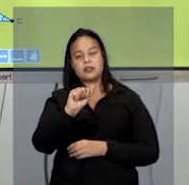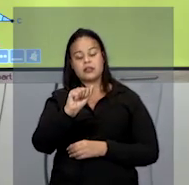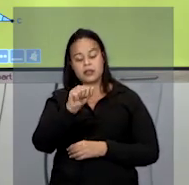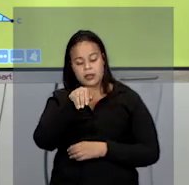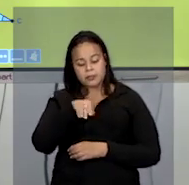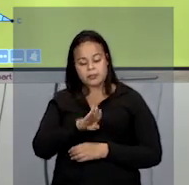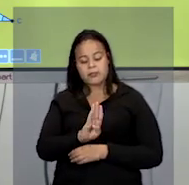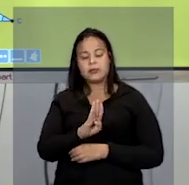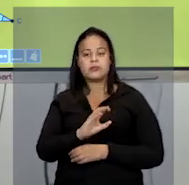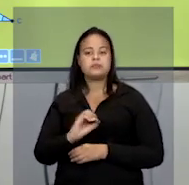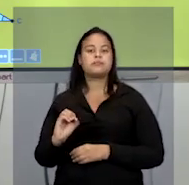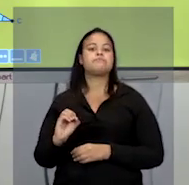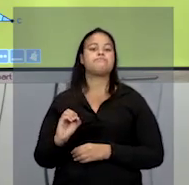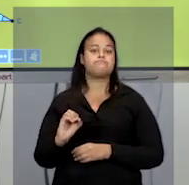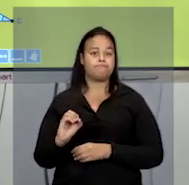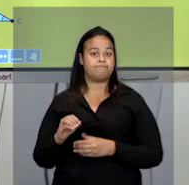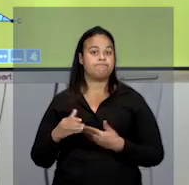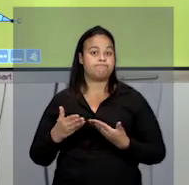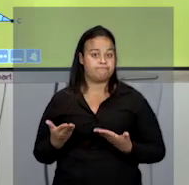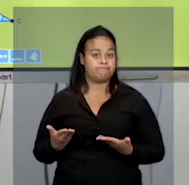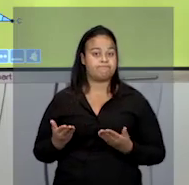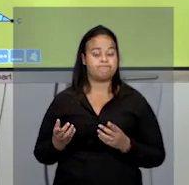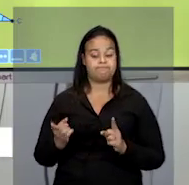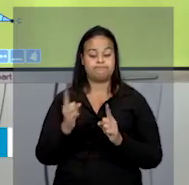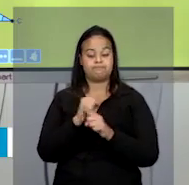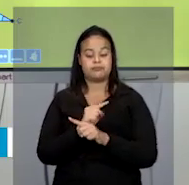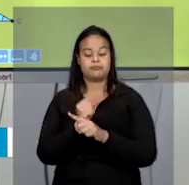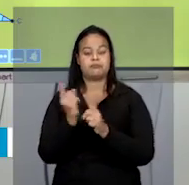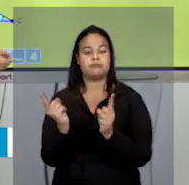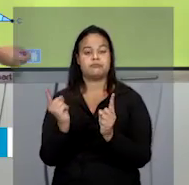B passa a ser oposto. Então, faz essa inversão.